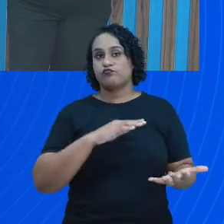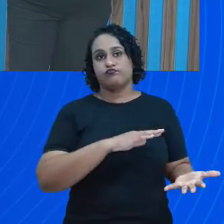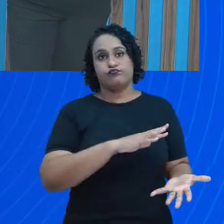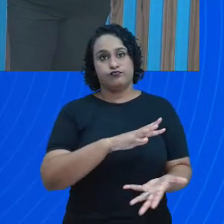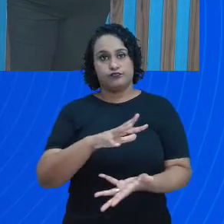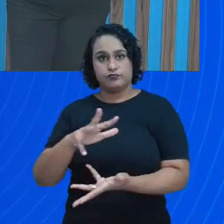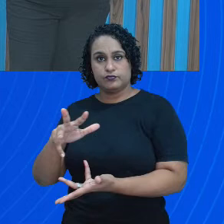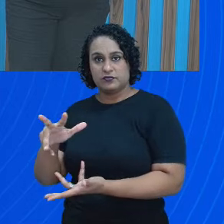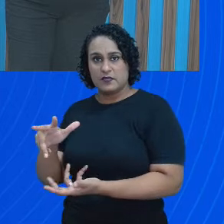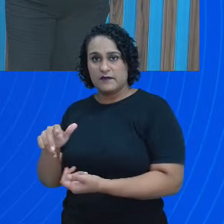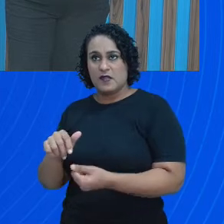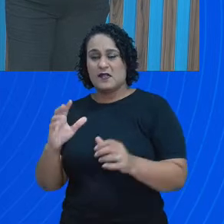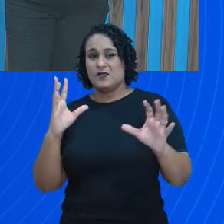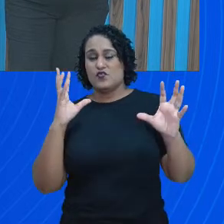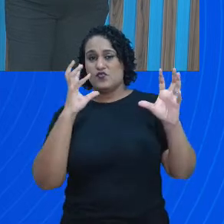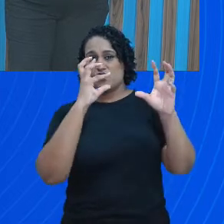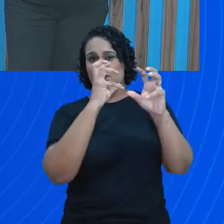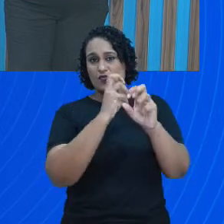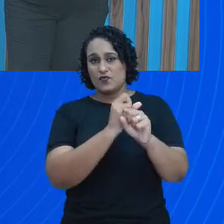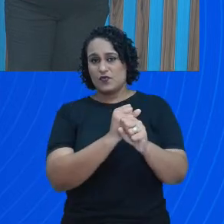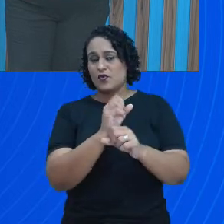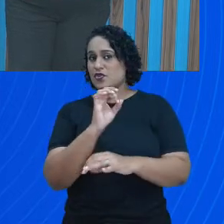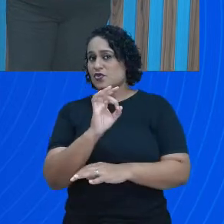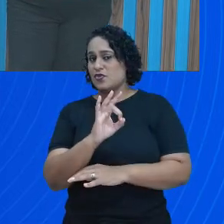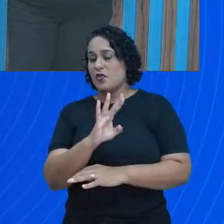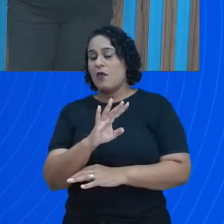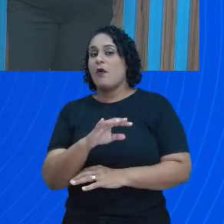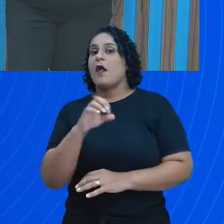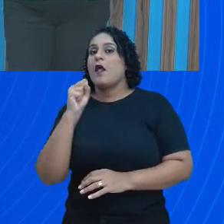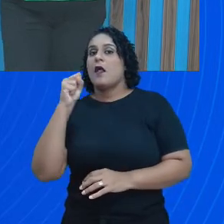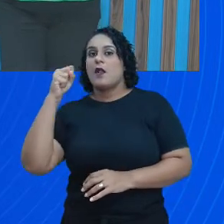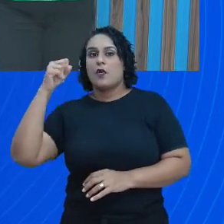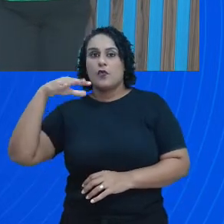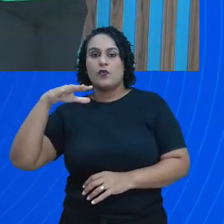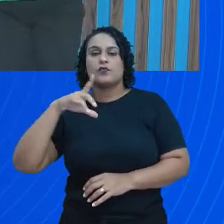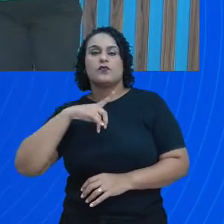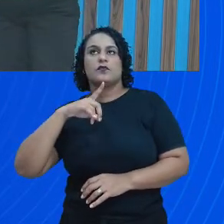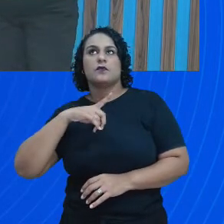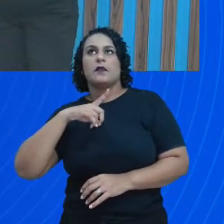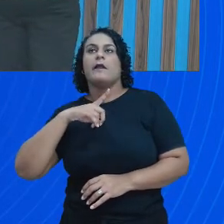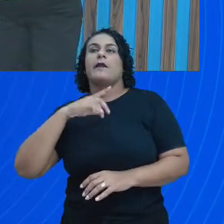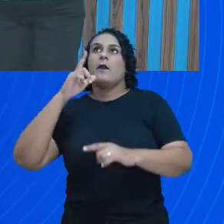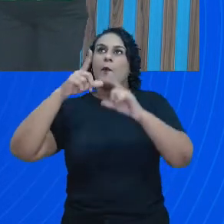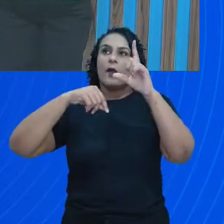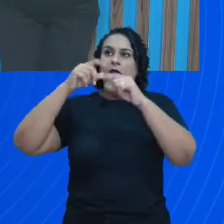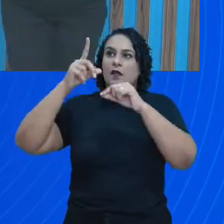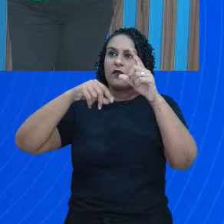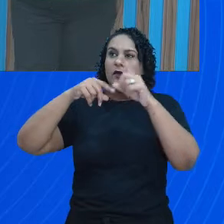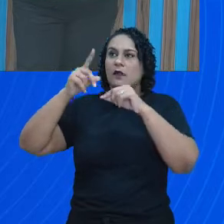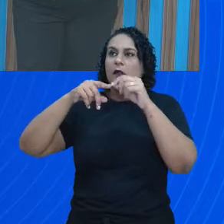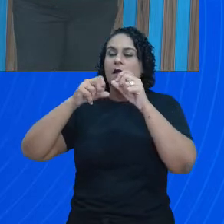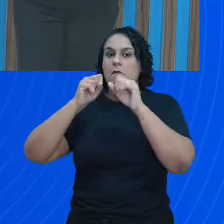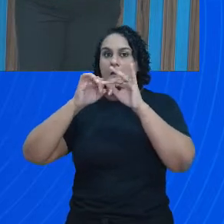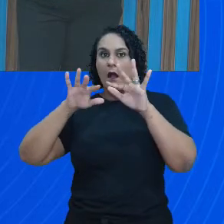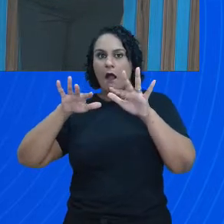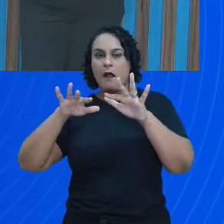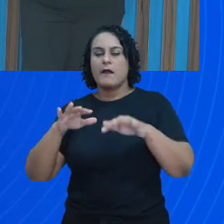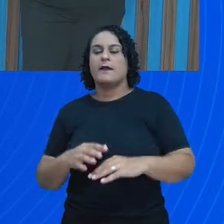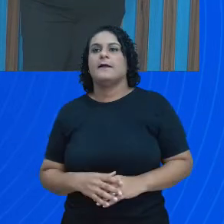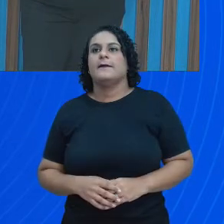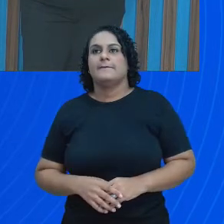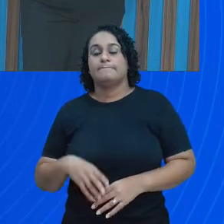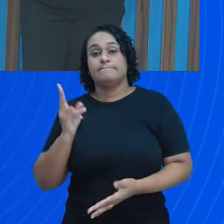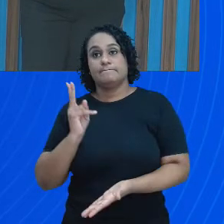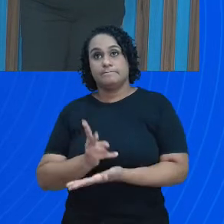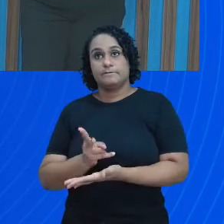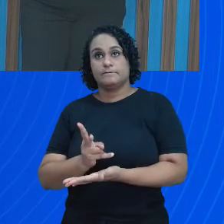né? Escura, né? Só tem luz quando há uma estrela, né? Que brilha bastante, mas enfim. Vamos seguir aqui no nosso